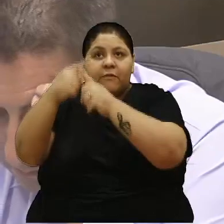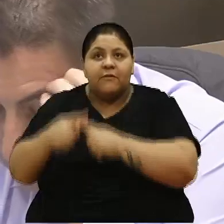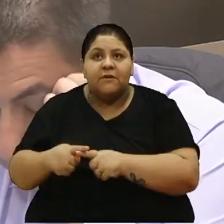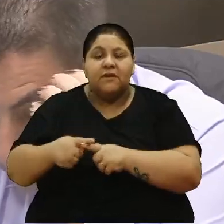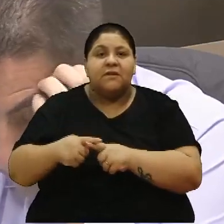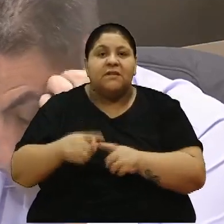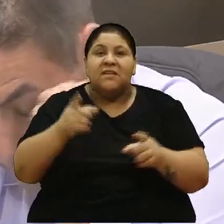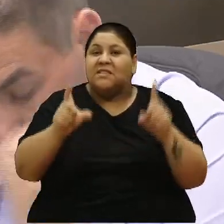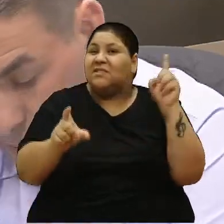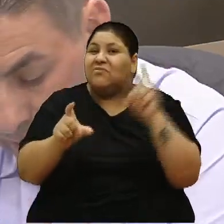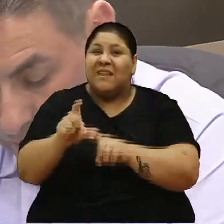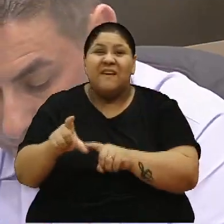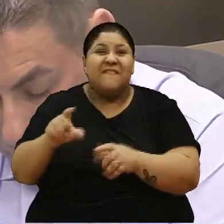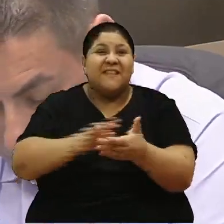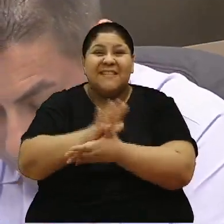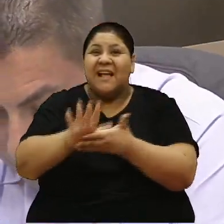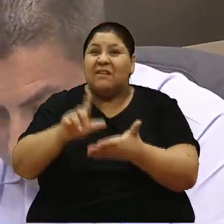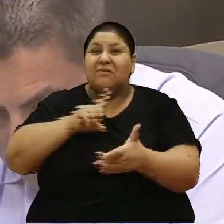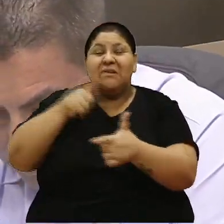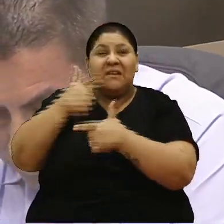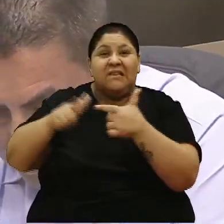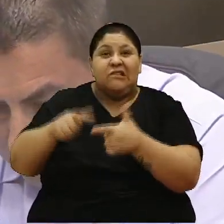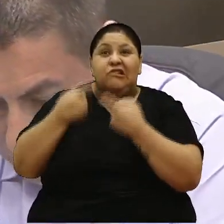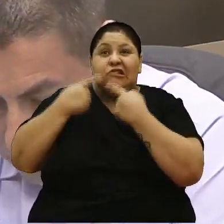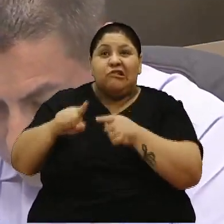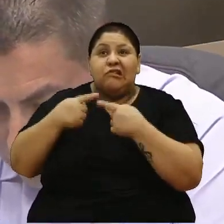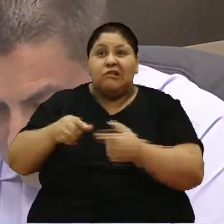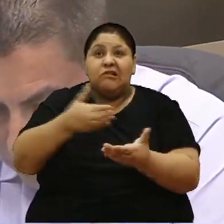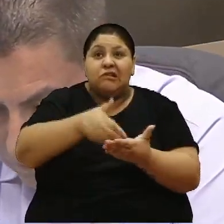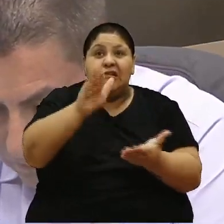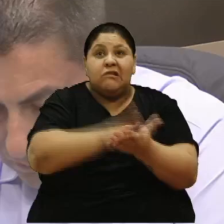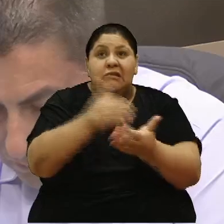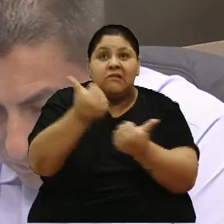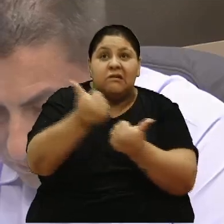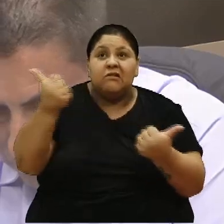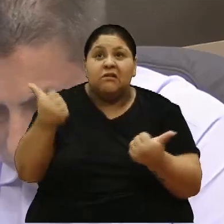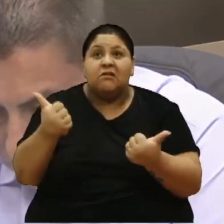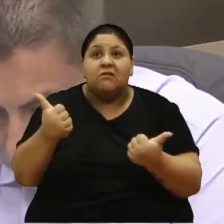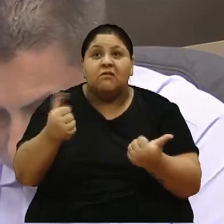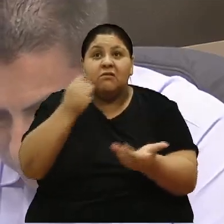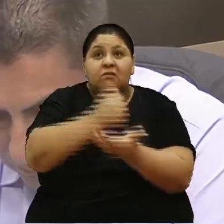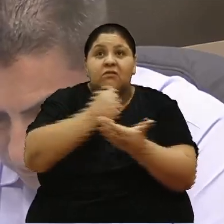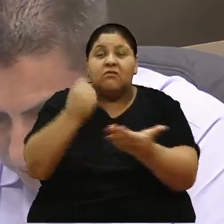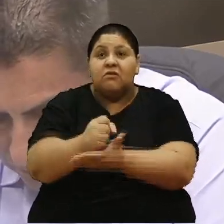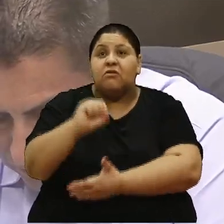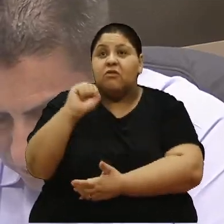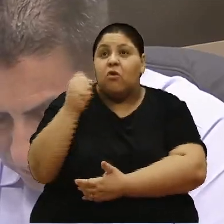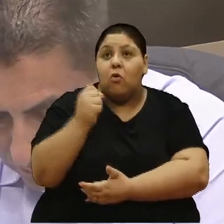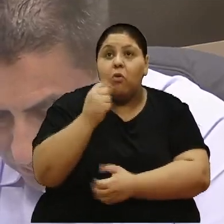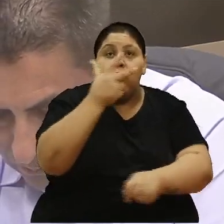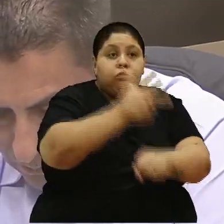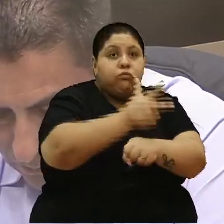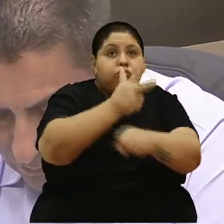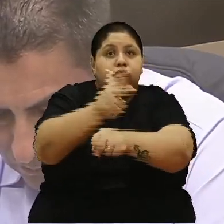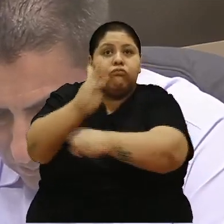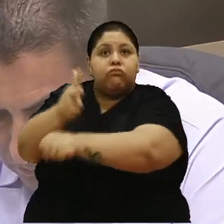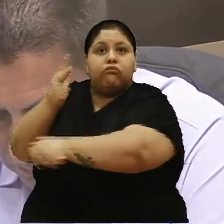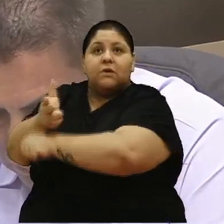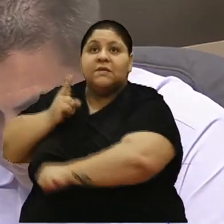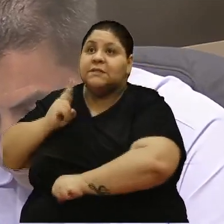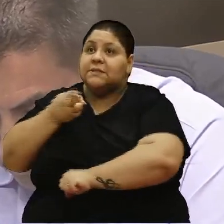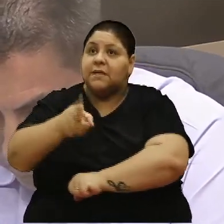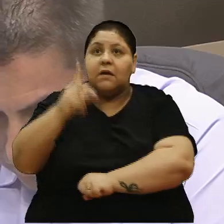tem problema. E se o senhor reclamar mais uma vez, eu demito meus assessores, eu vou contratar 8 videomakers e vou botar a filmar o senhor o tempo